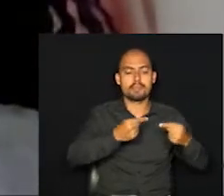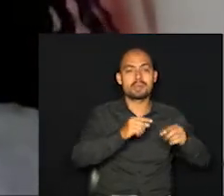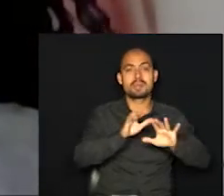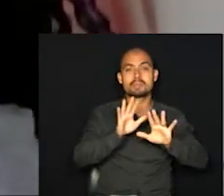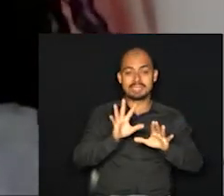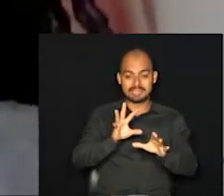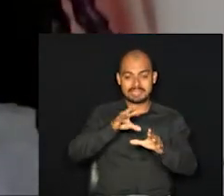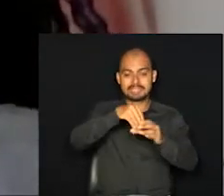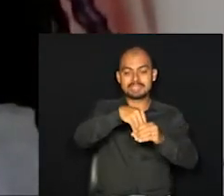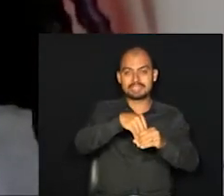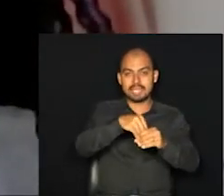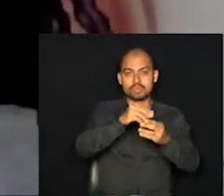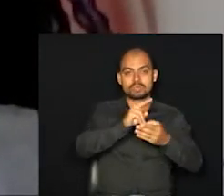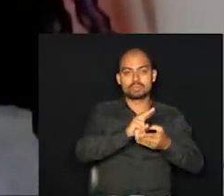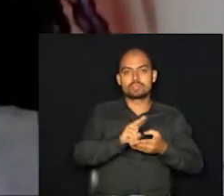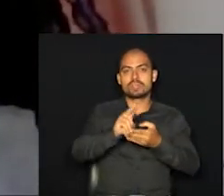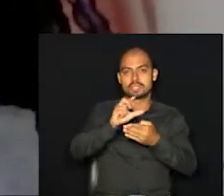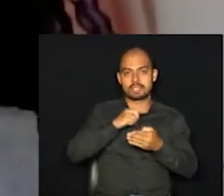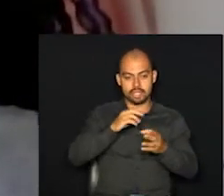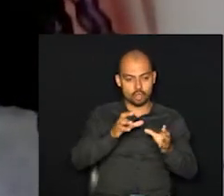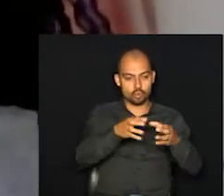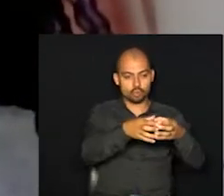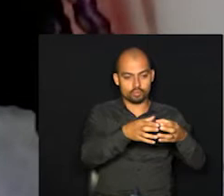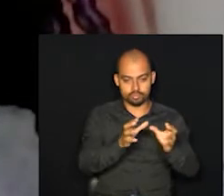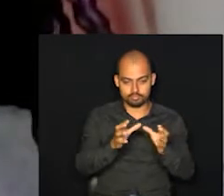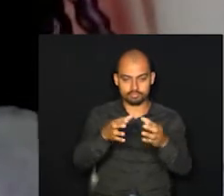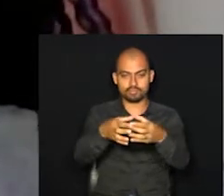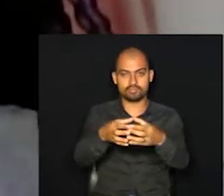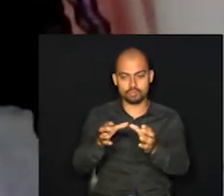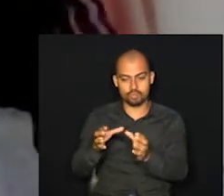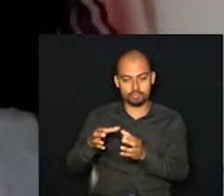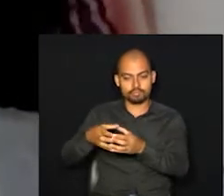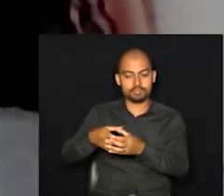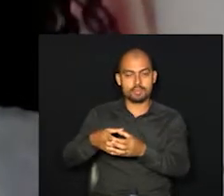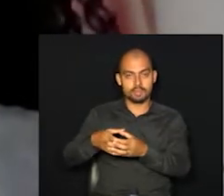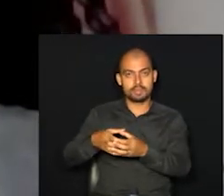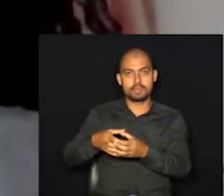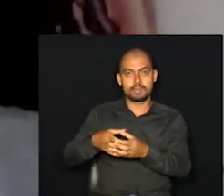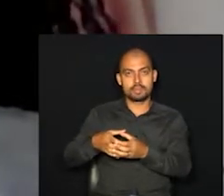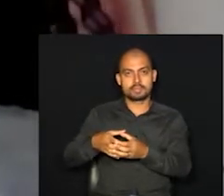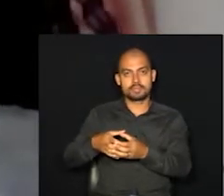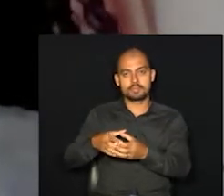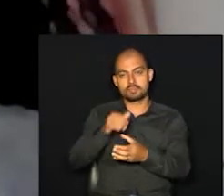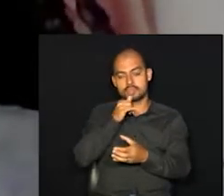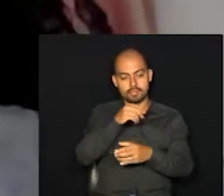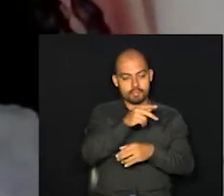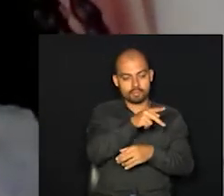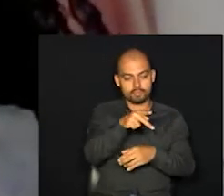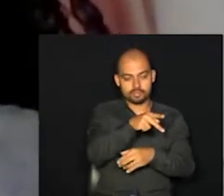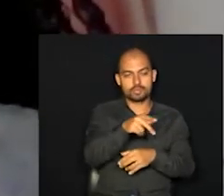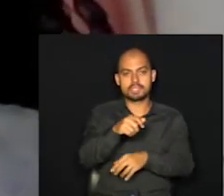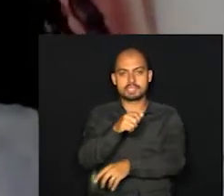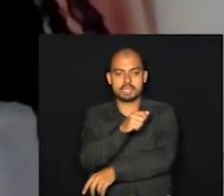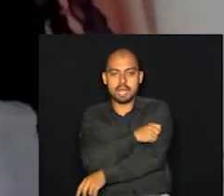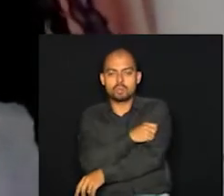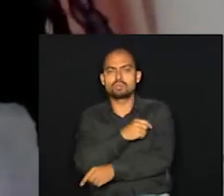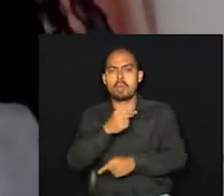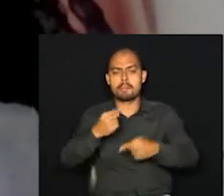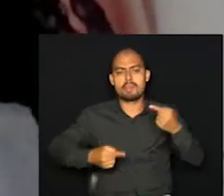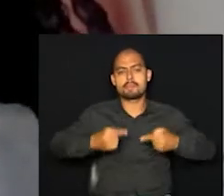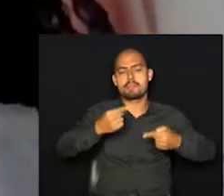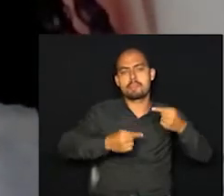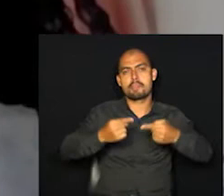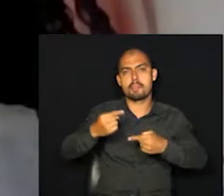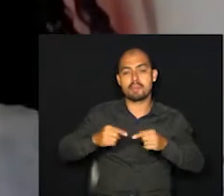universidades existem grupos, existem de pessoas, né, docentes e alunos que fazem essa discussão, mas nas